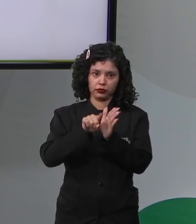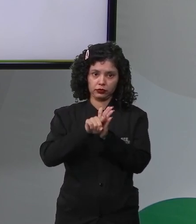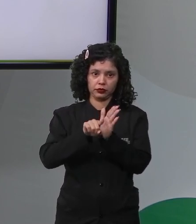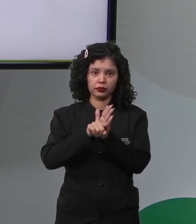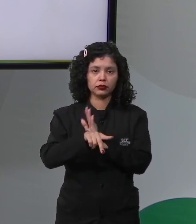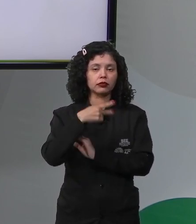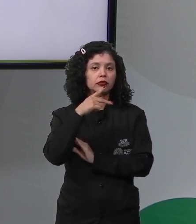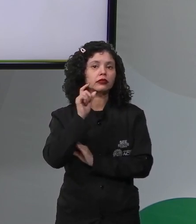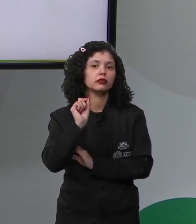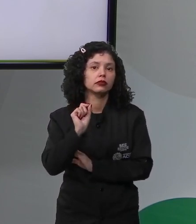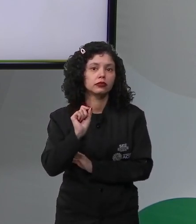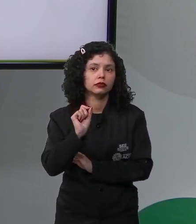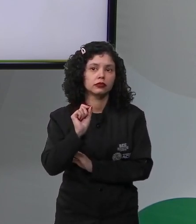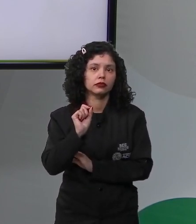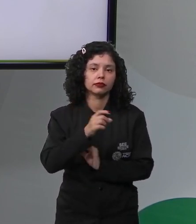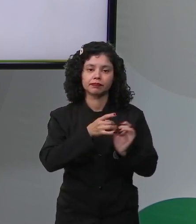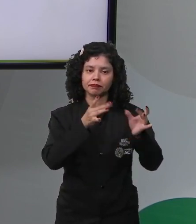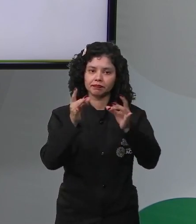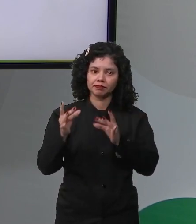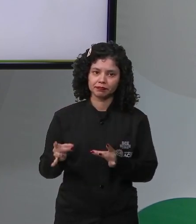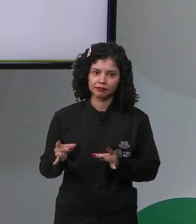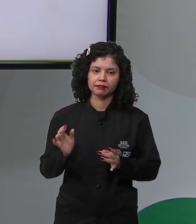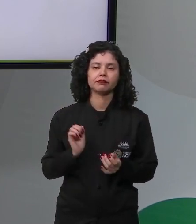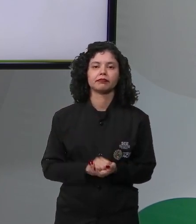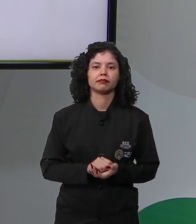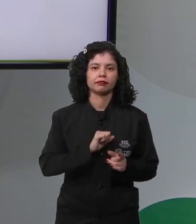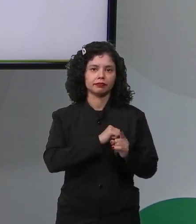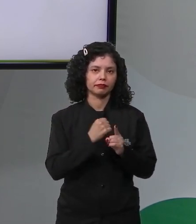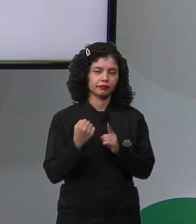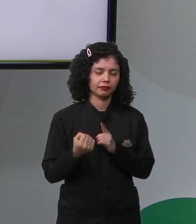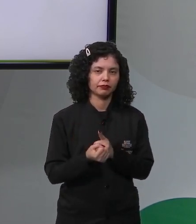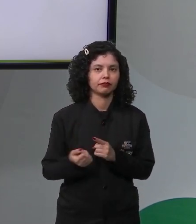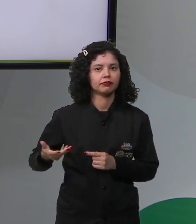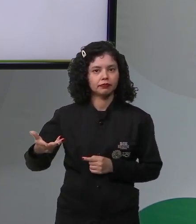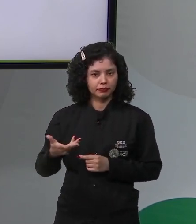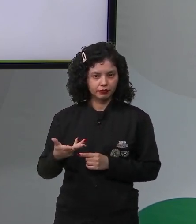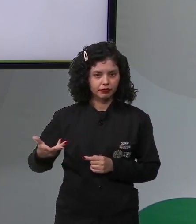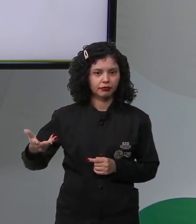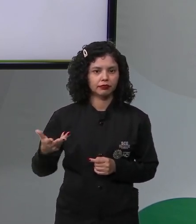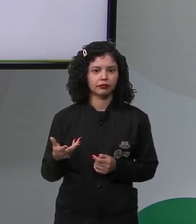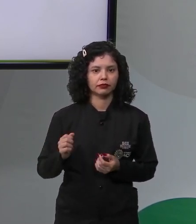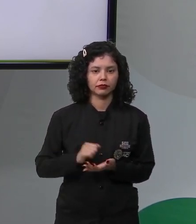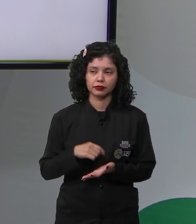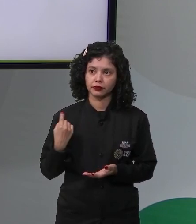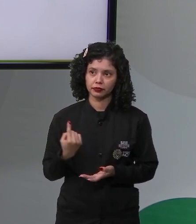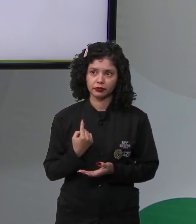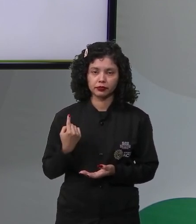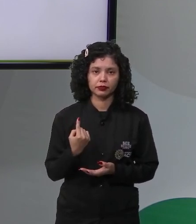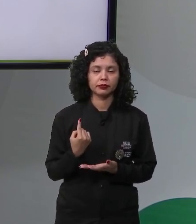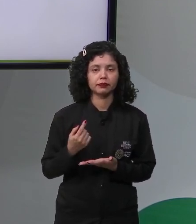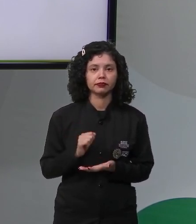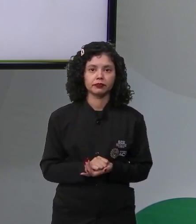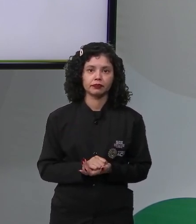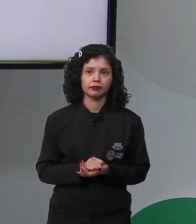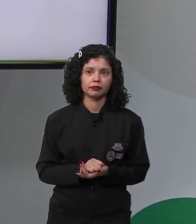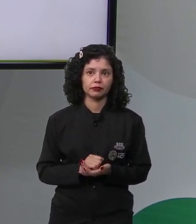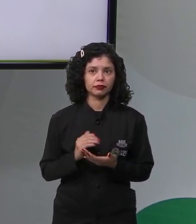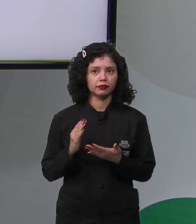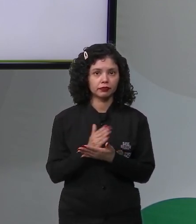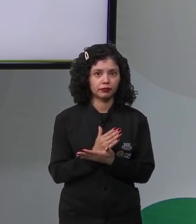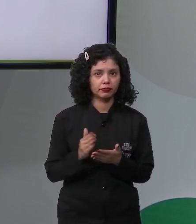questão, ele deu uma dica, que é uma sociedade baseada no individualismo,